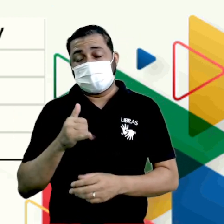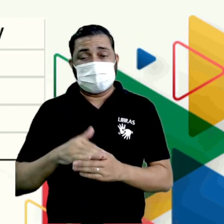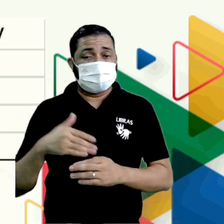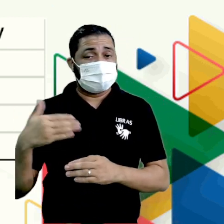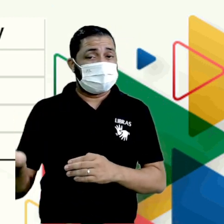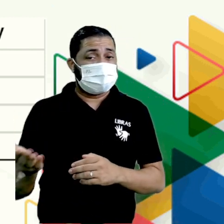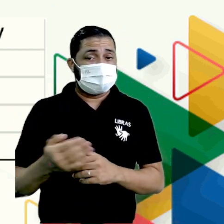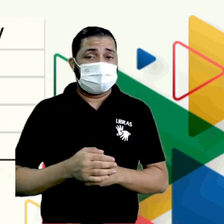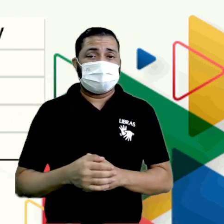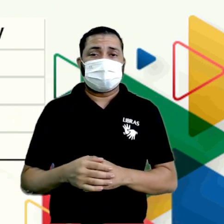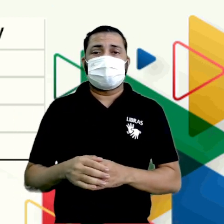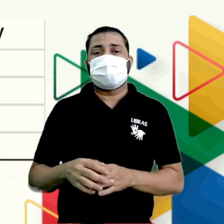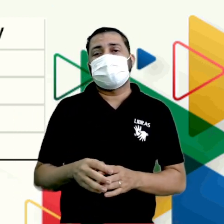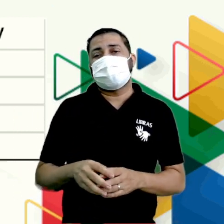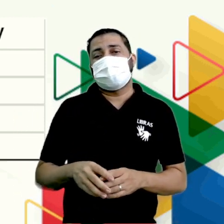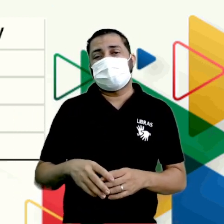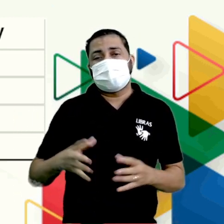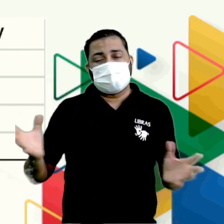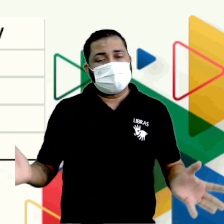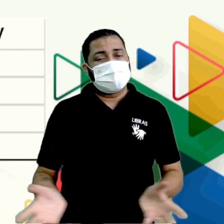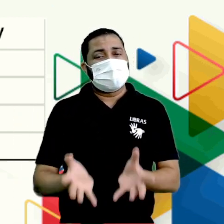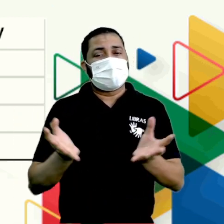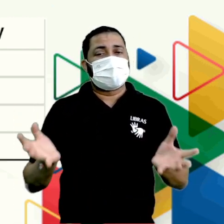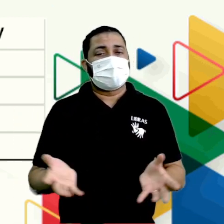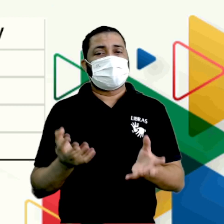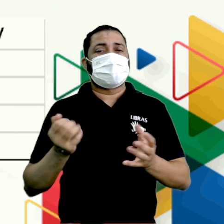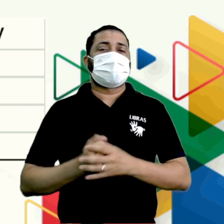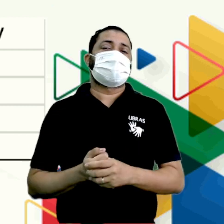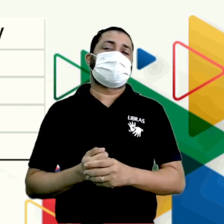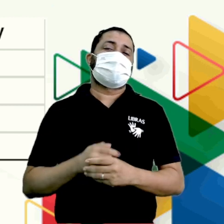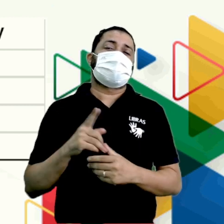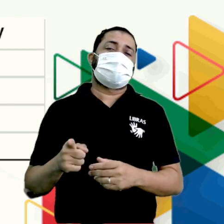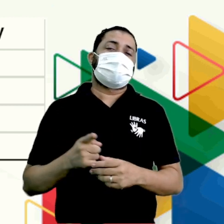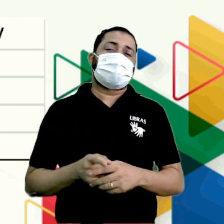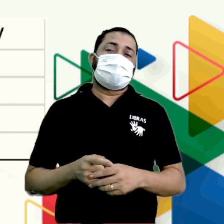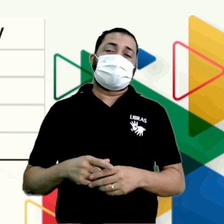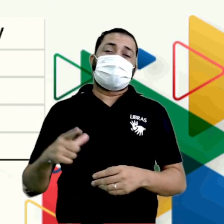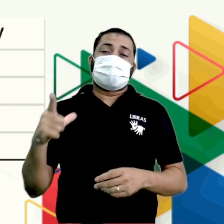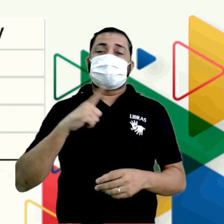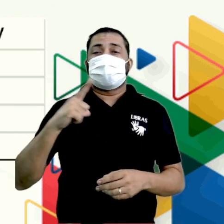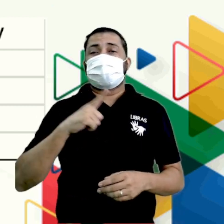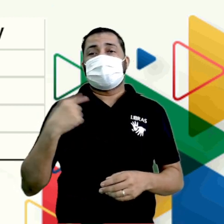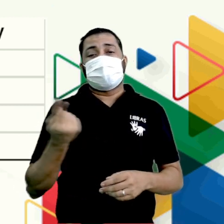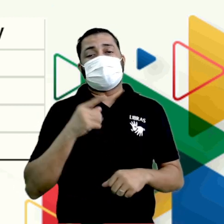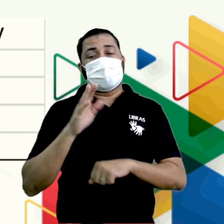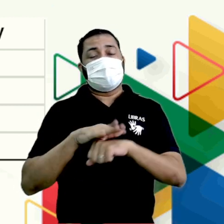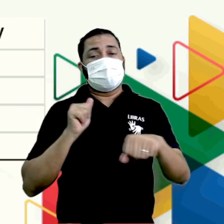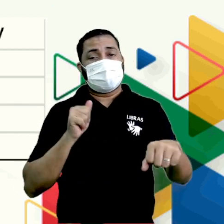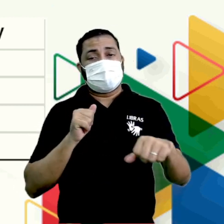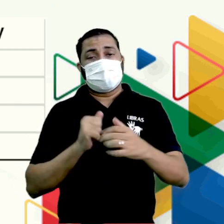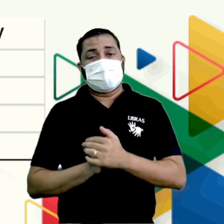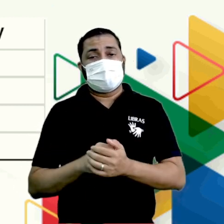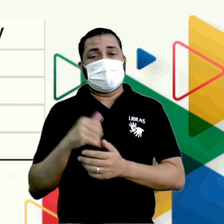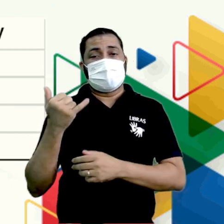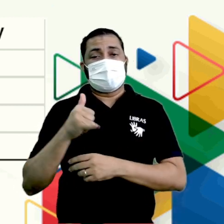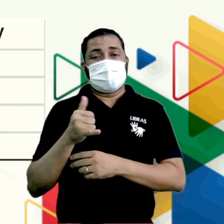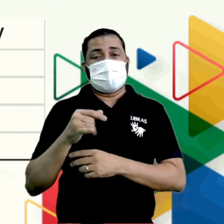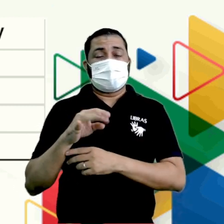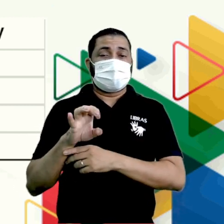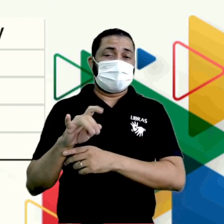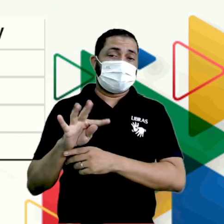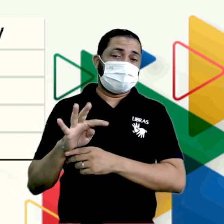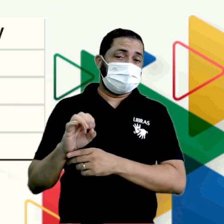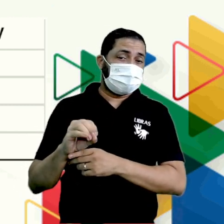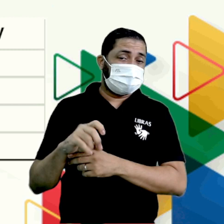externa favorecendo, empurrando, impelindo ela a ocorrer, no que nós chamamos de eletrólise, tá